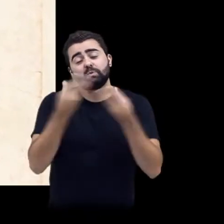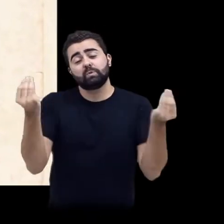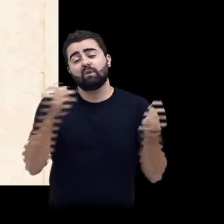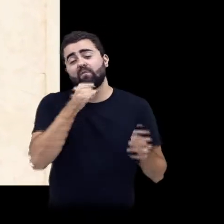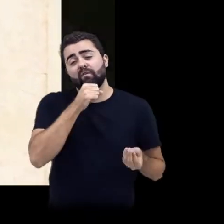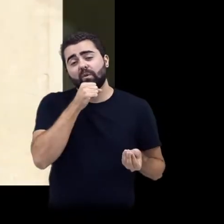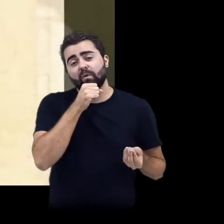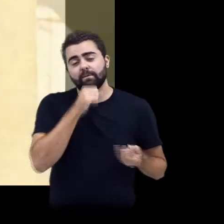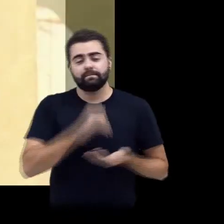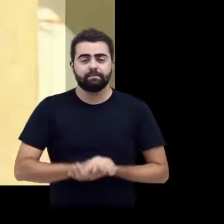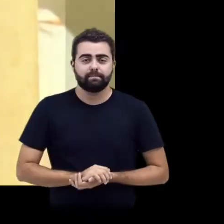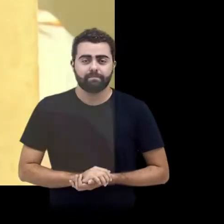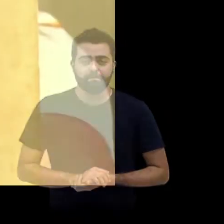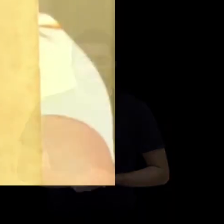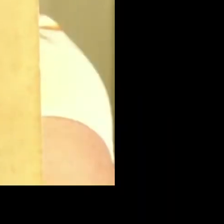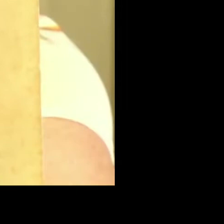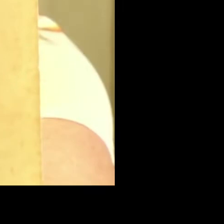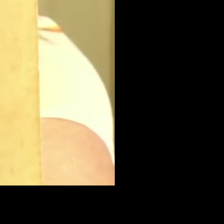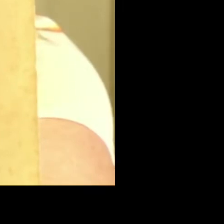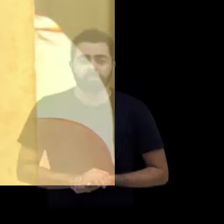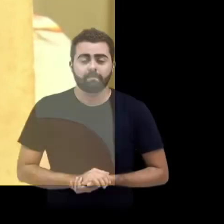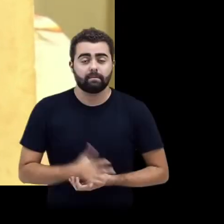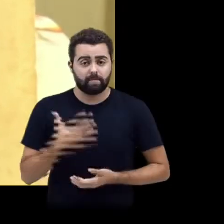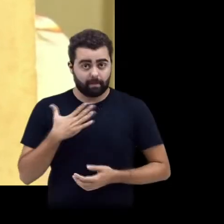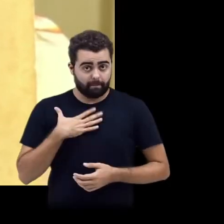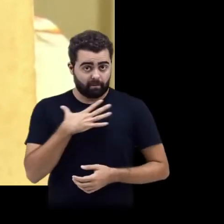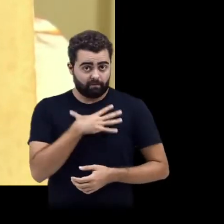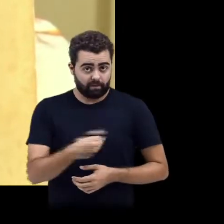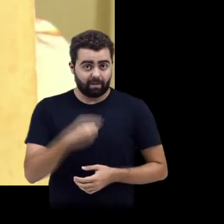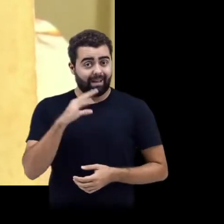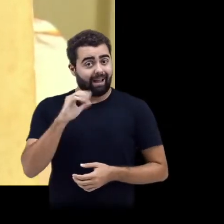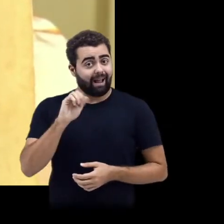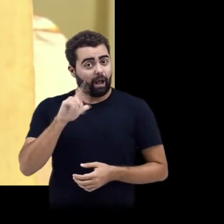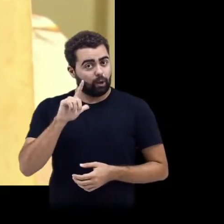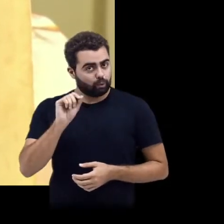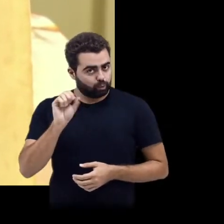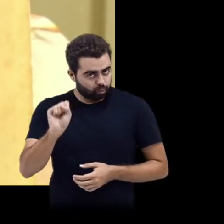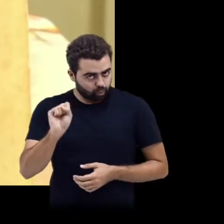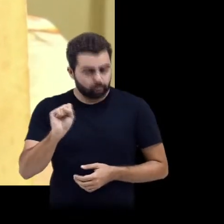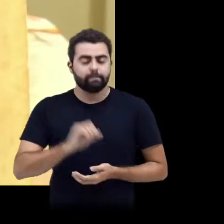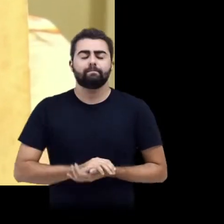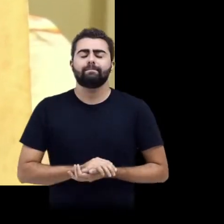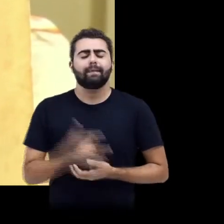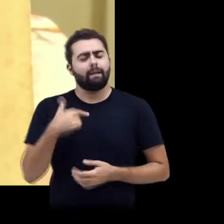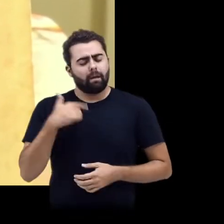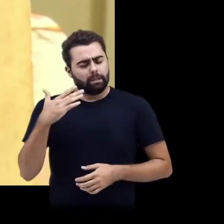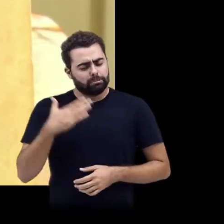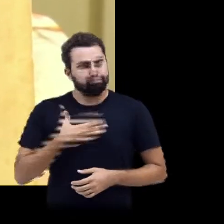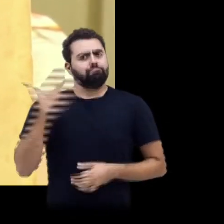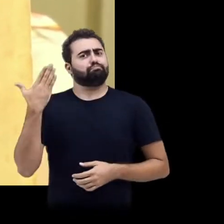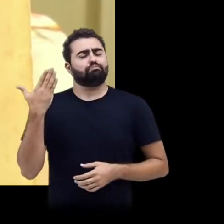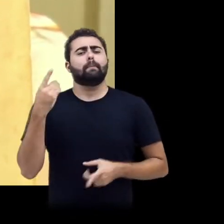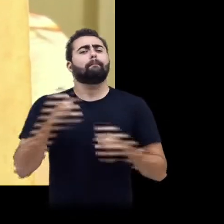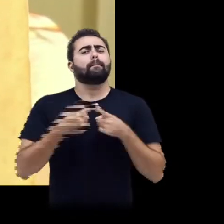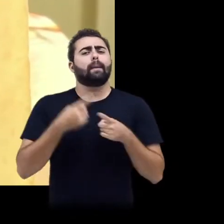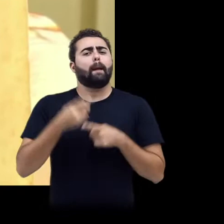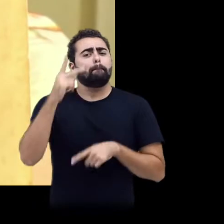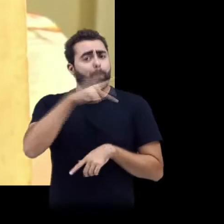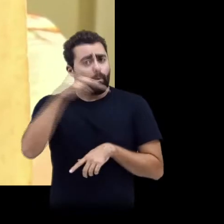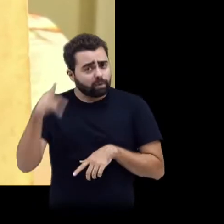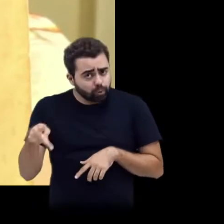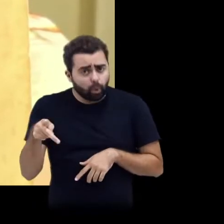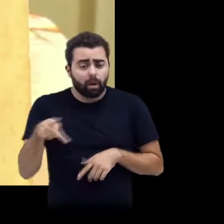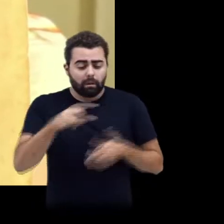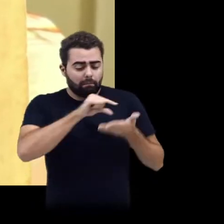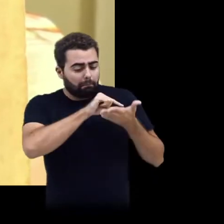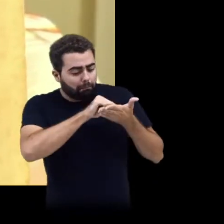criança. Meu filho, Carlos. E então me surpreendeu, me chamou a atenção o fato da professora ter